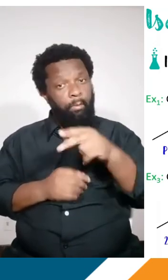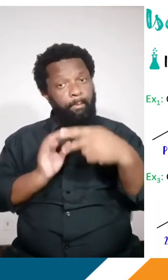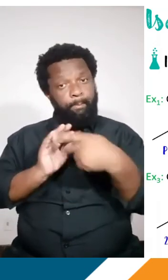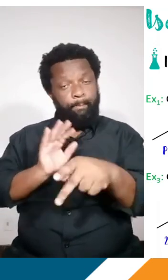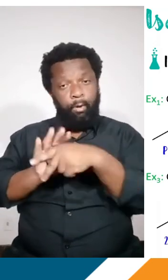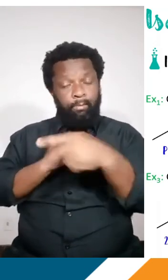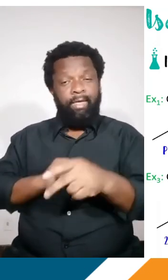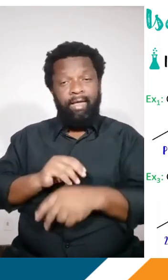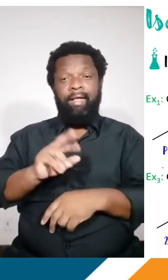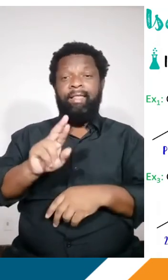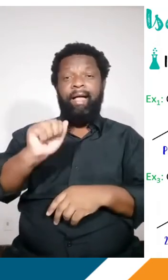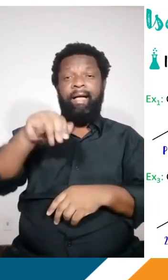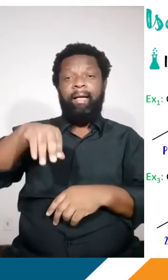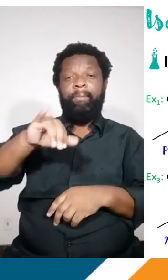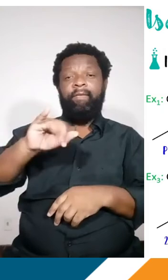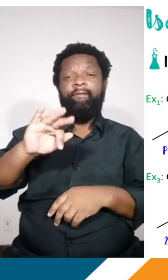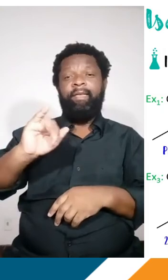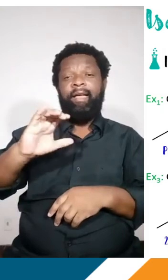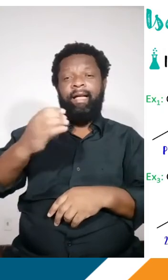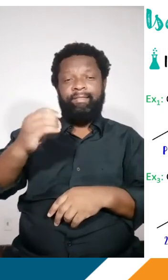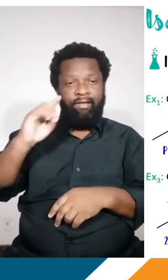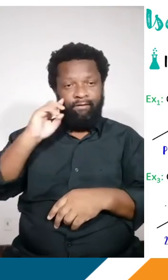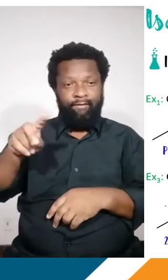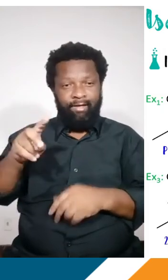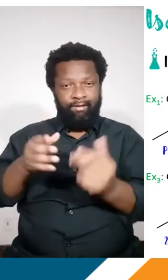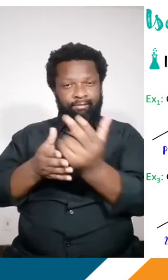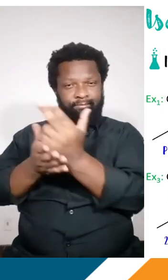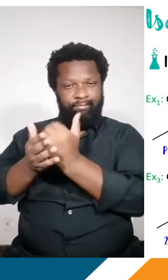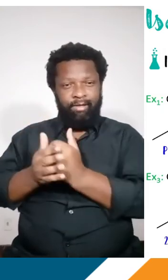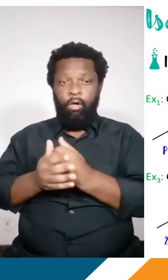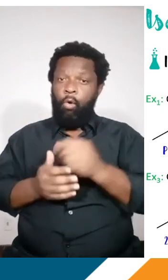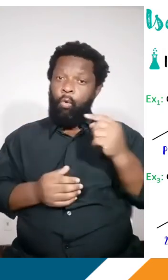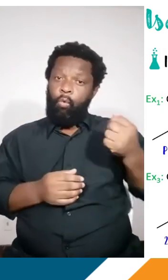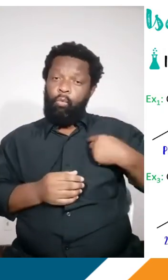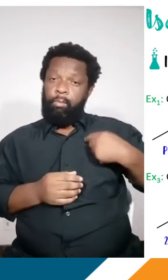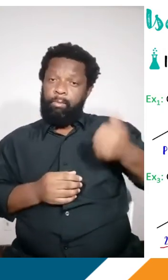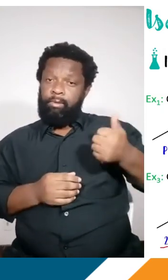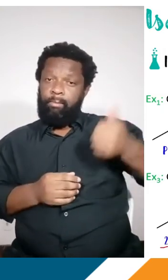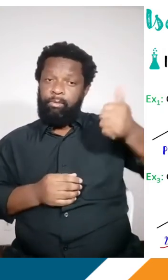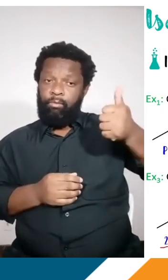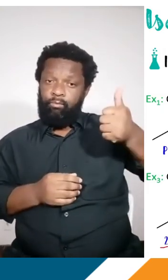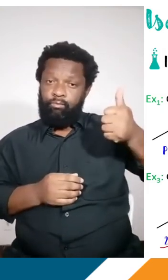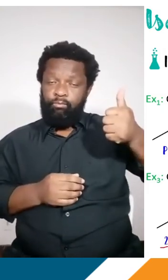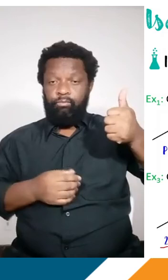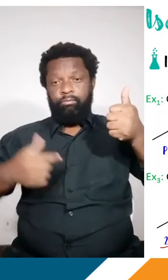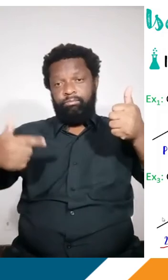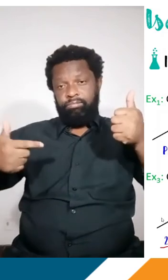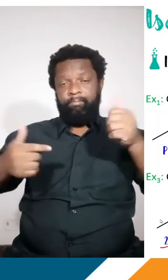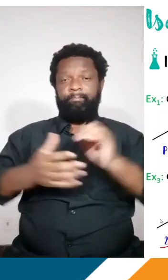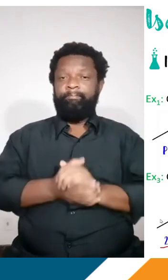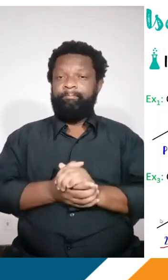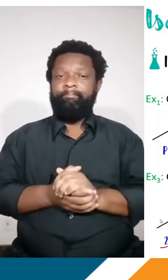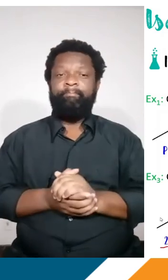eu marquei aqui, né? Essas ramificações aqui. Mais uma está na posição 2 e a outra está na posição